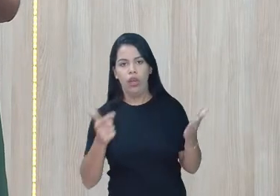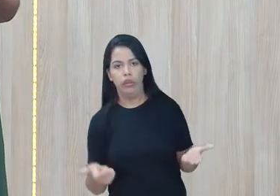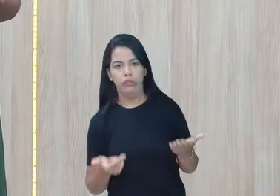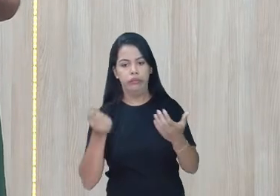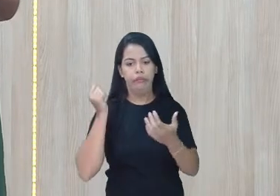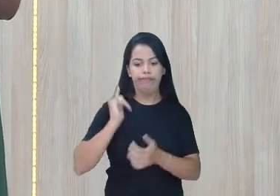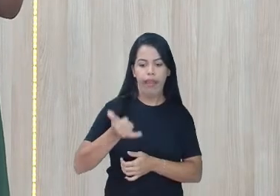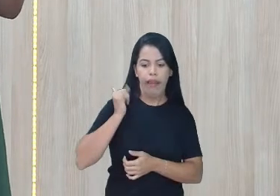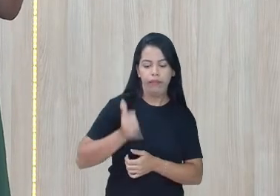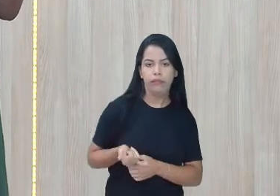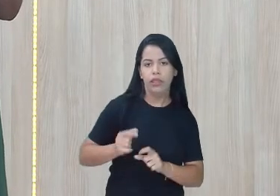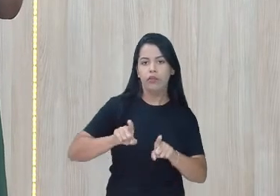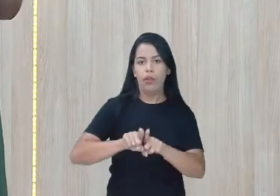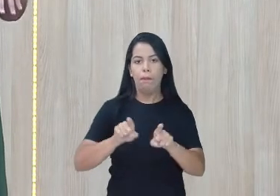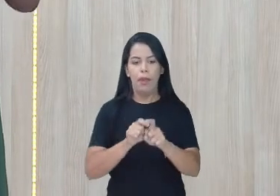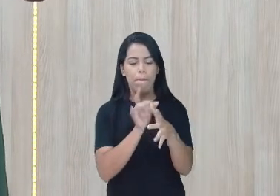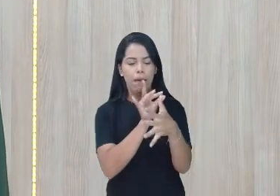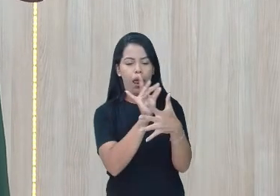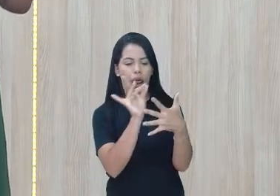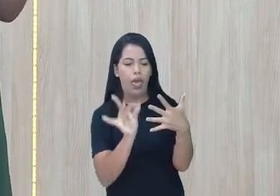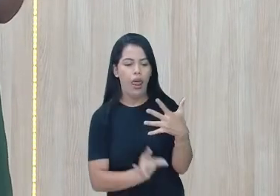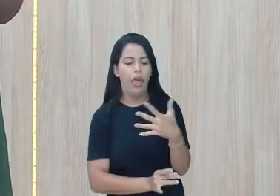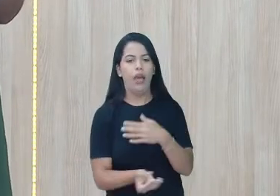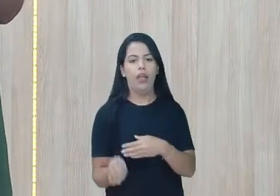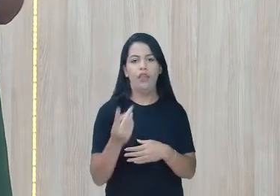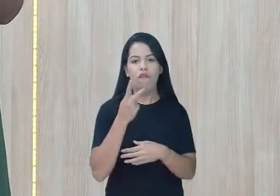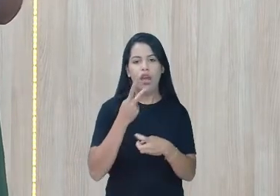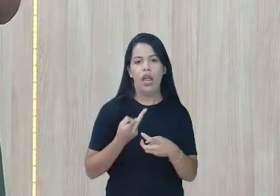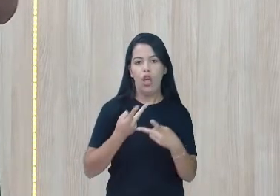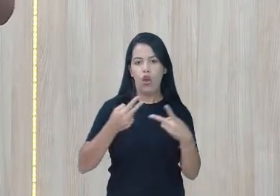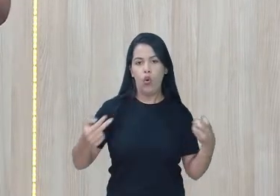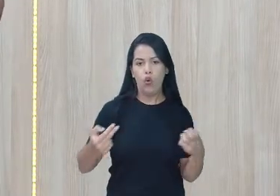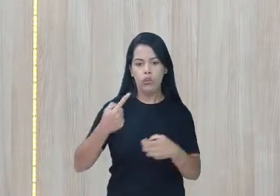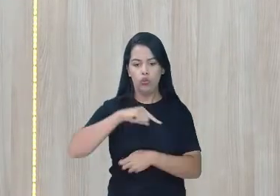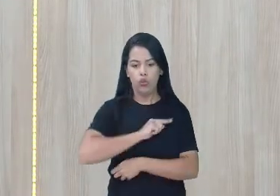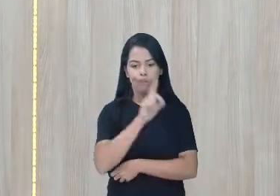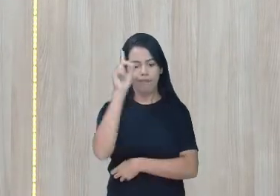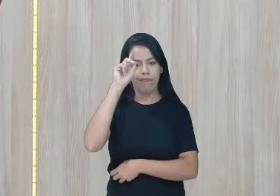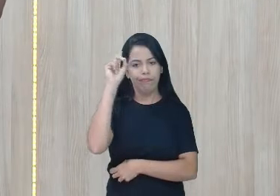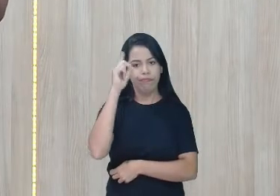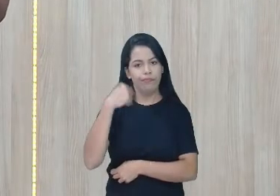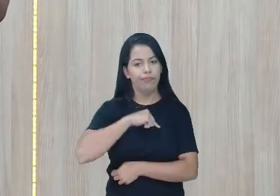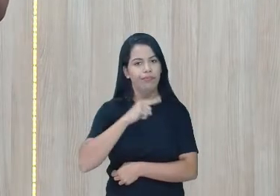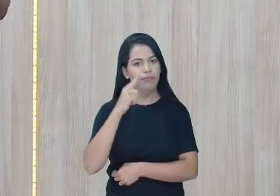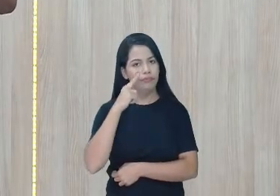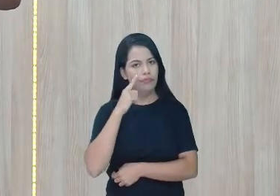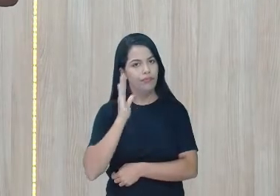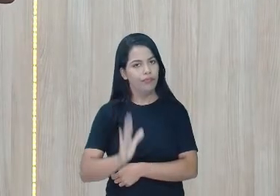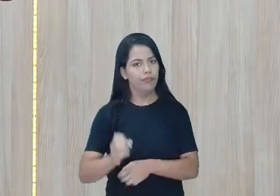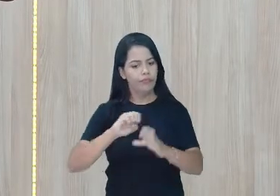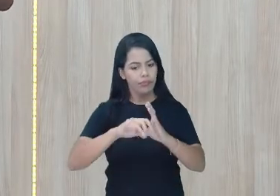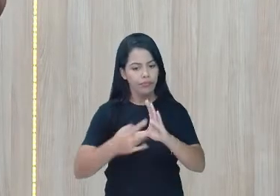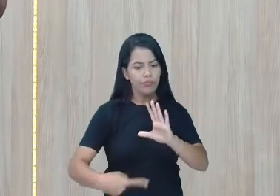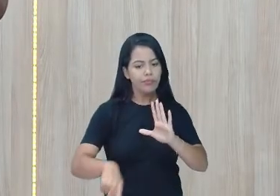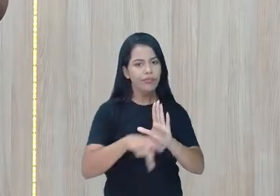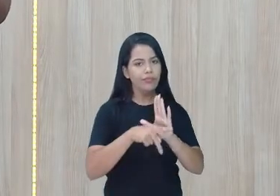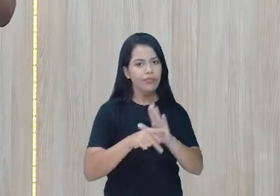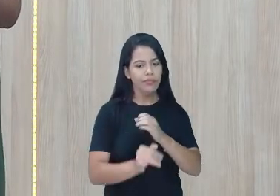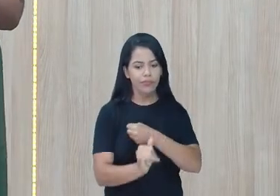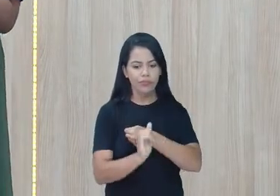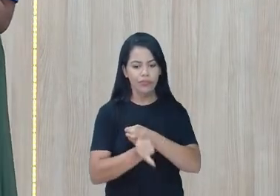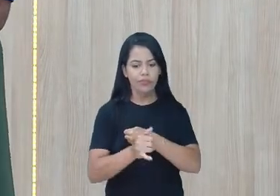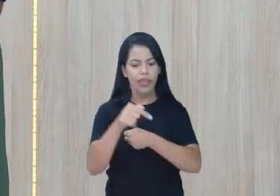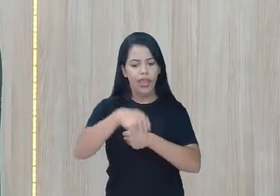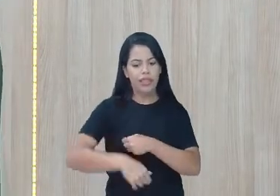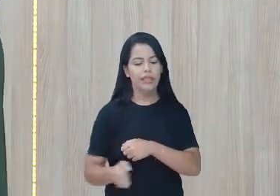falando sobre o nosso cotidiano também. A gente já viu algumas características da crônica, e essa semana a gente